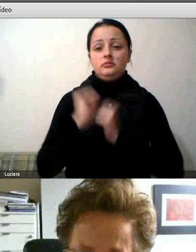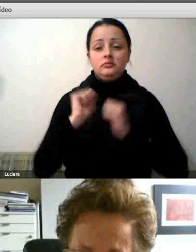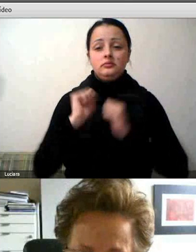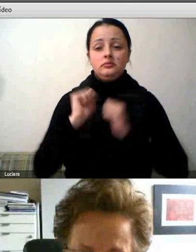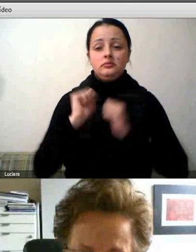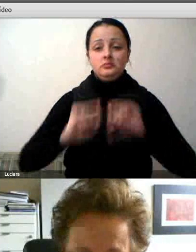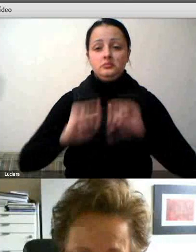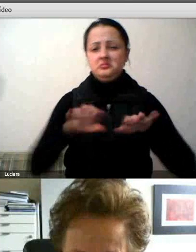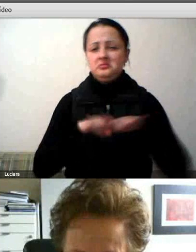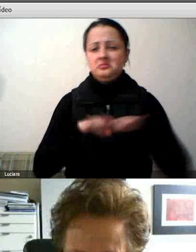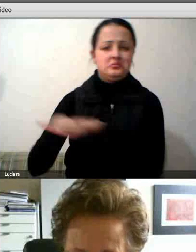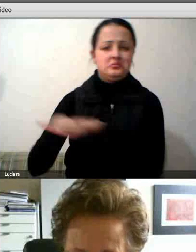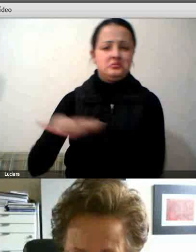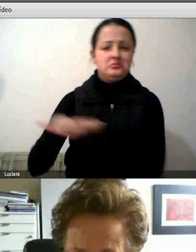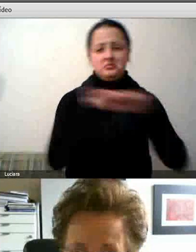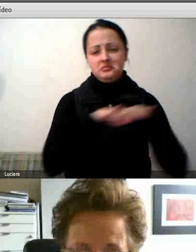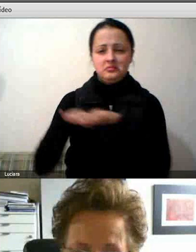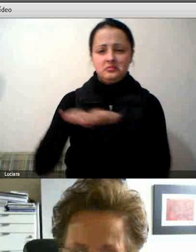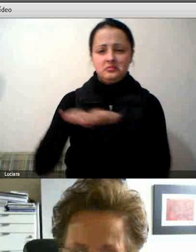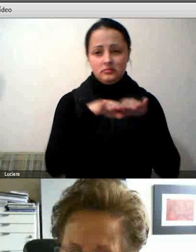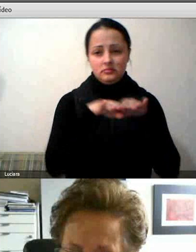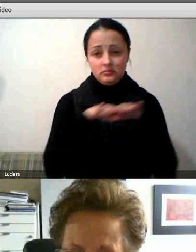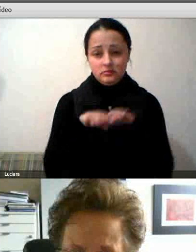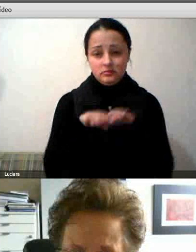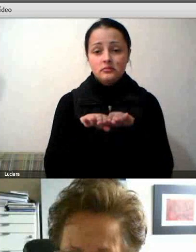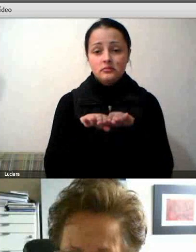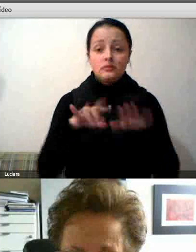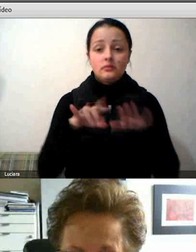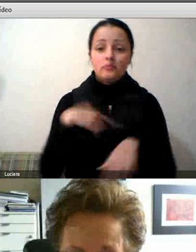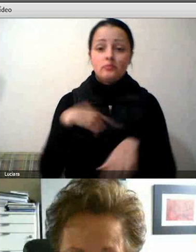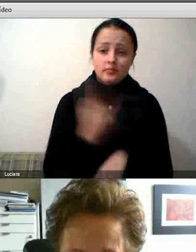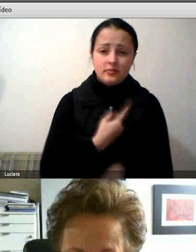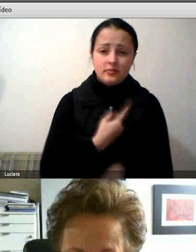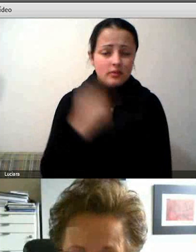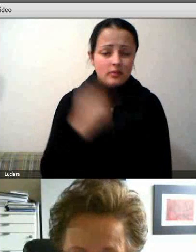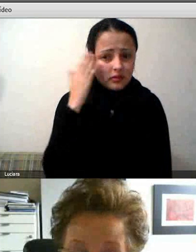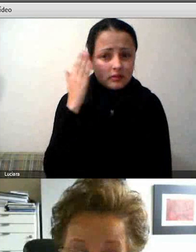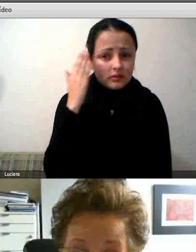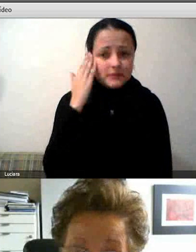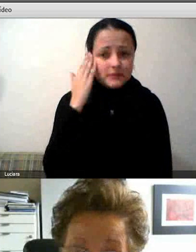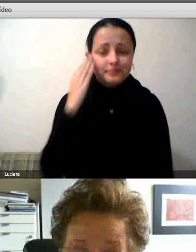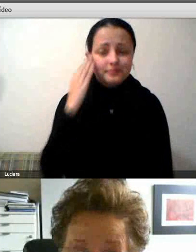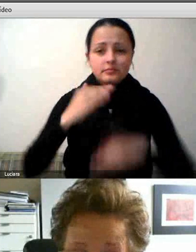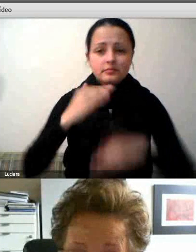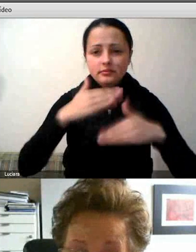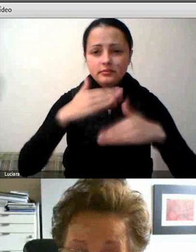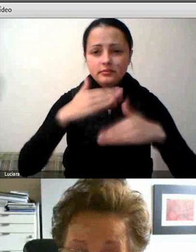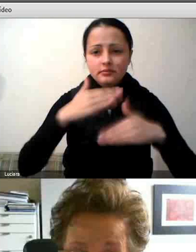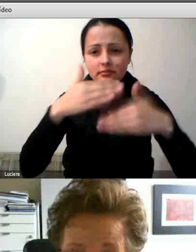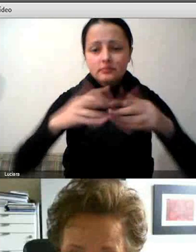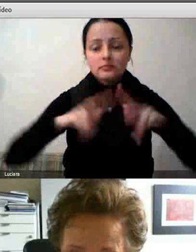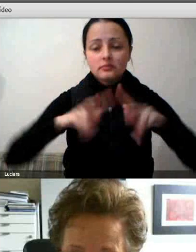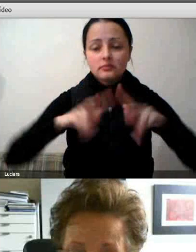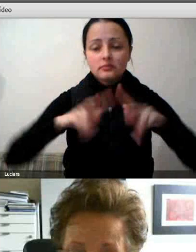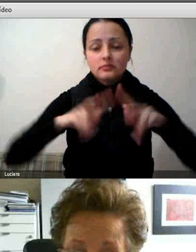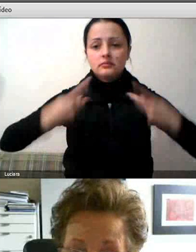dos últimos séculos. Sobretudo agora na era industrial, do ensino de massa, da